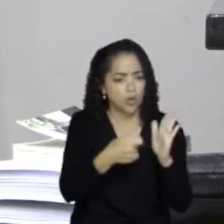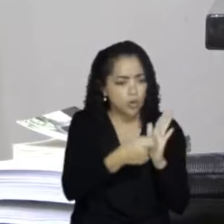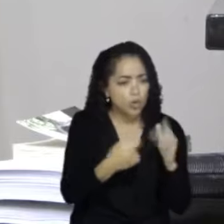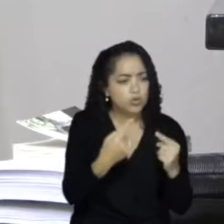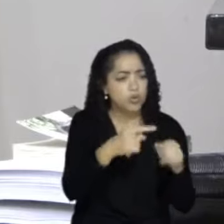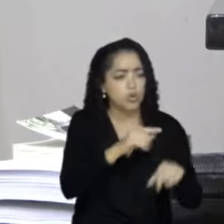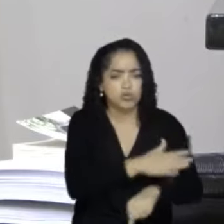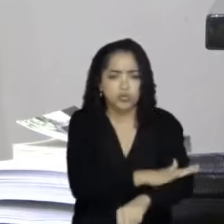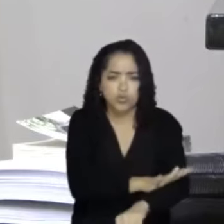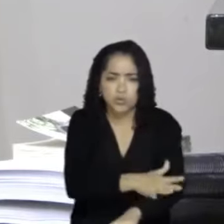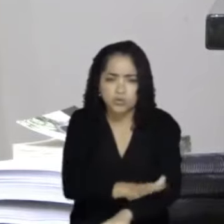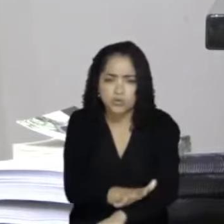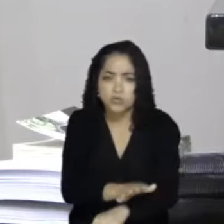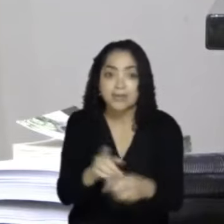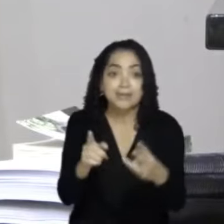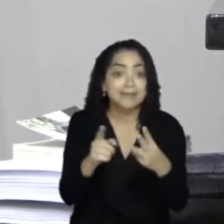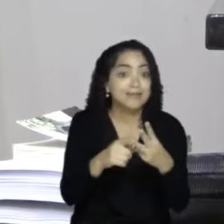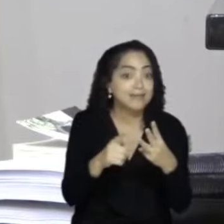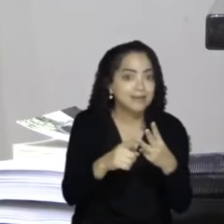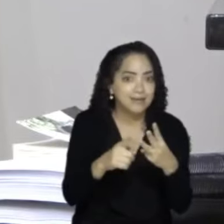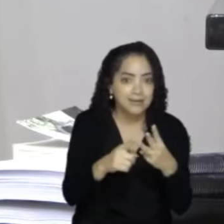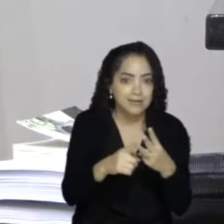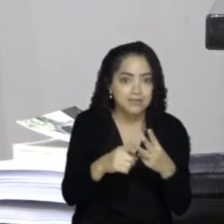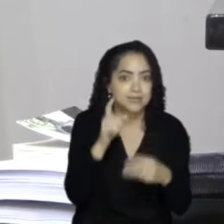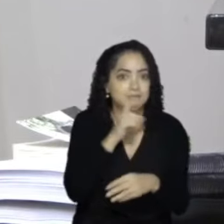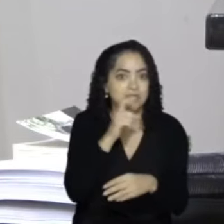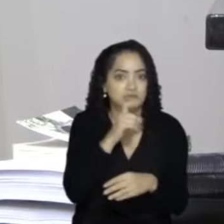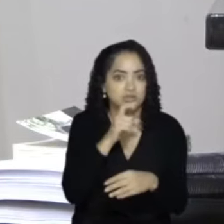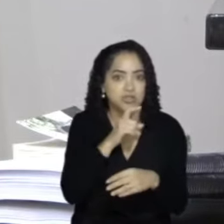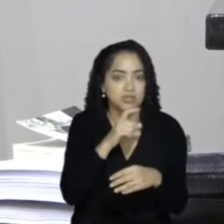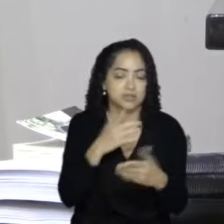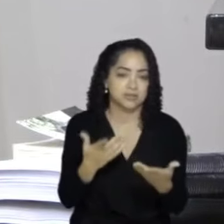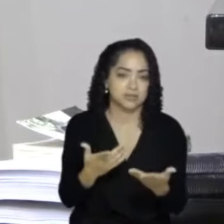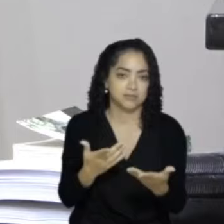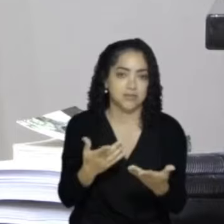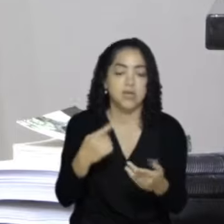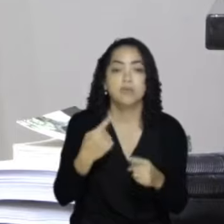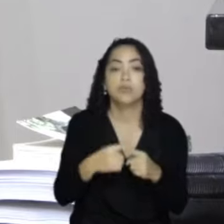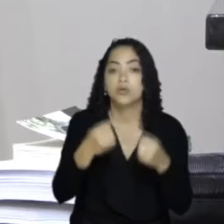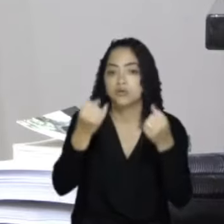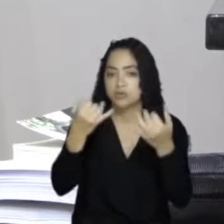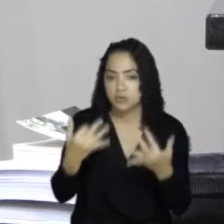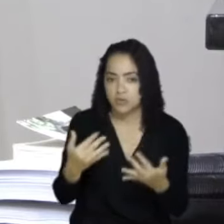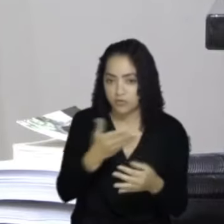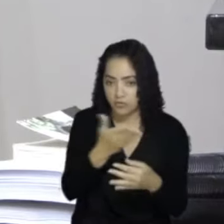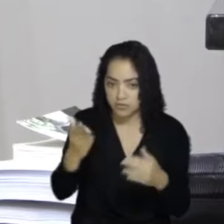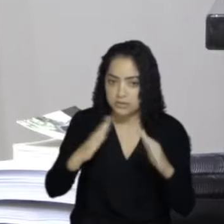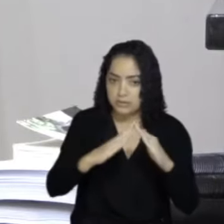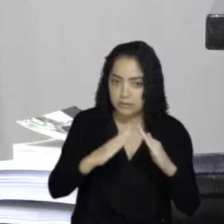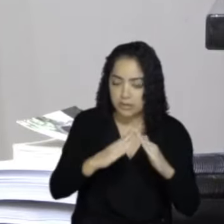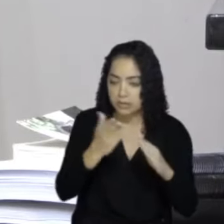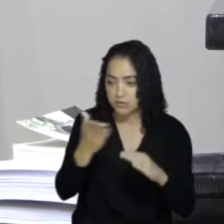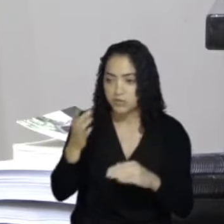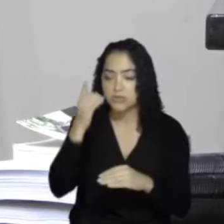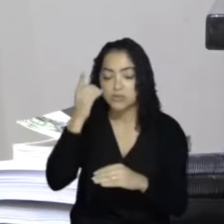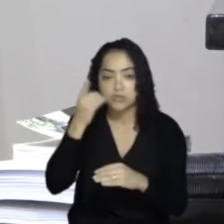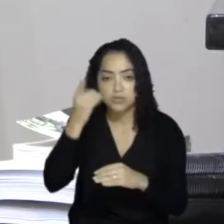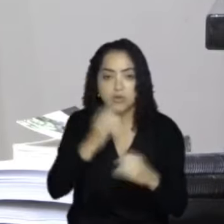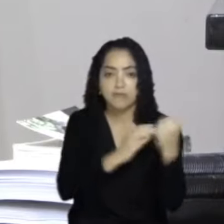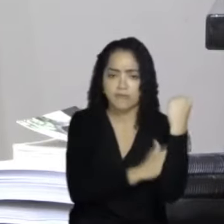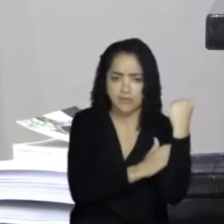três mentiras só num pedaço do discurso. E por que eu estou falando sobre isso aqui? Senhores que estão em casa, senhores deputados, feminista